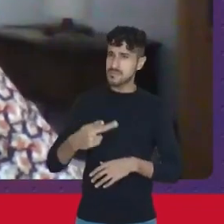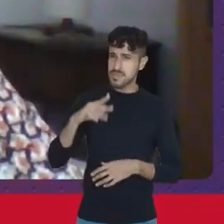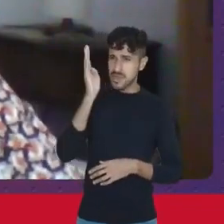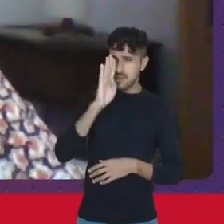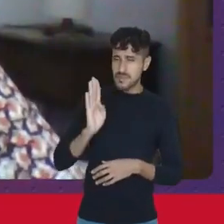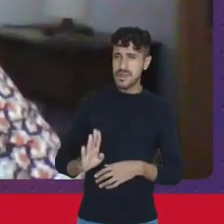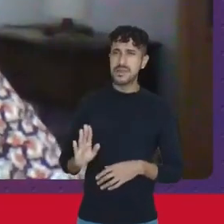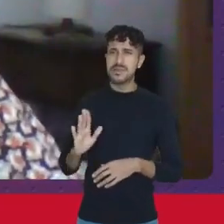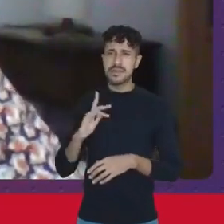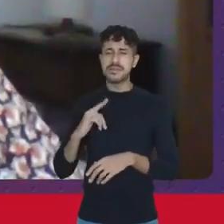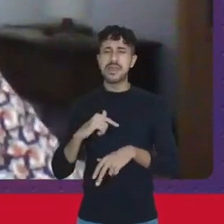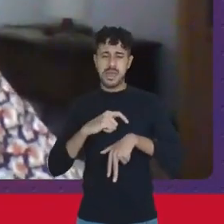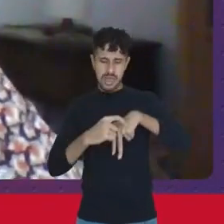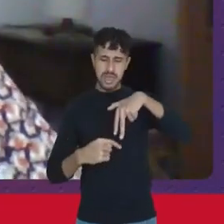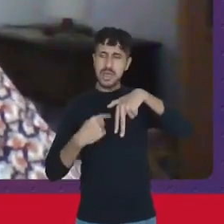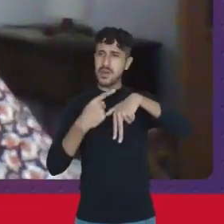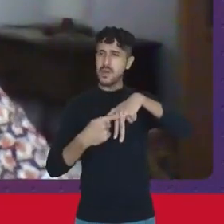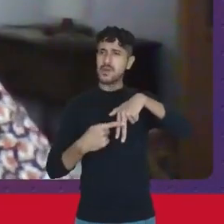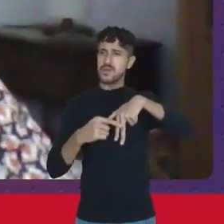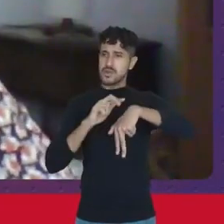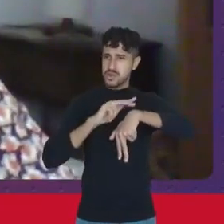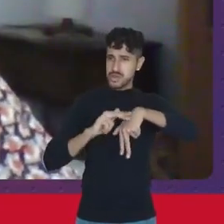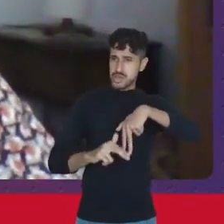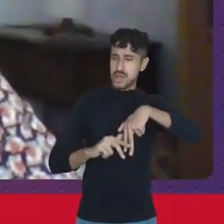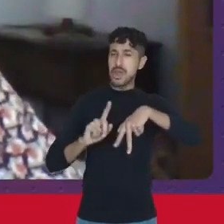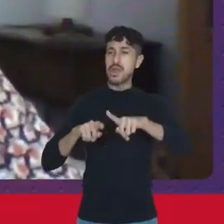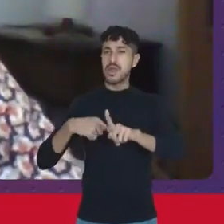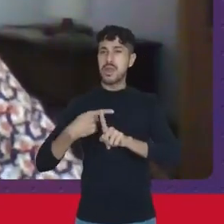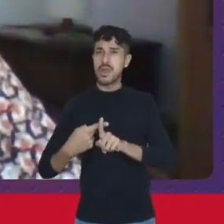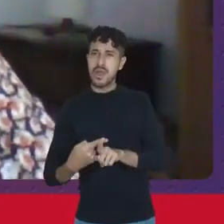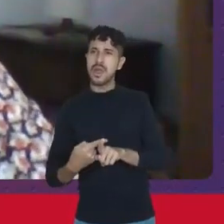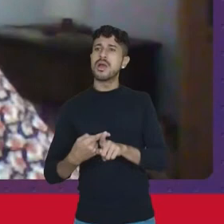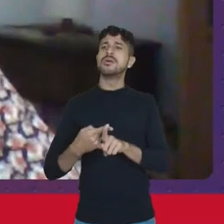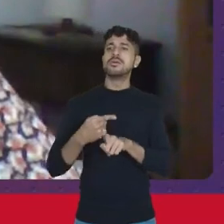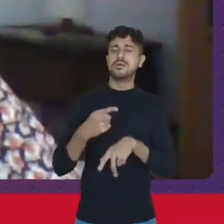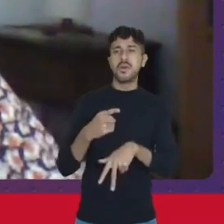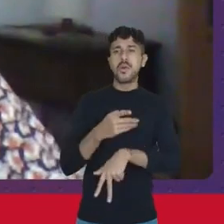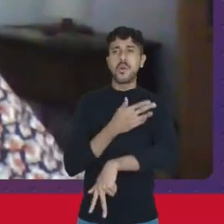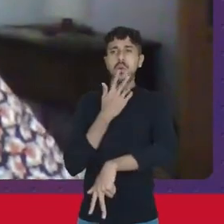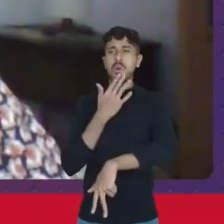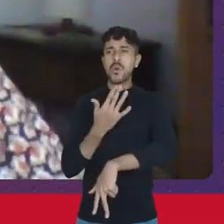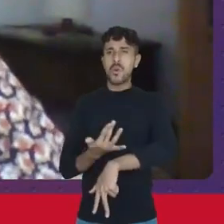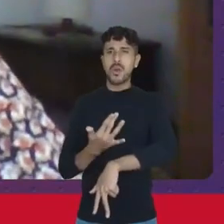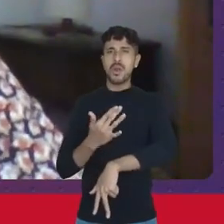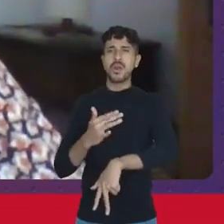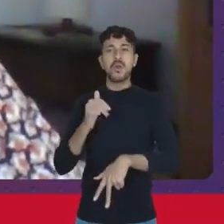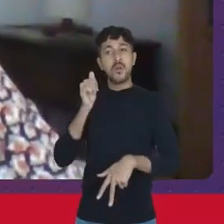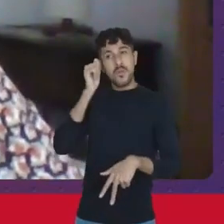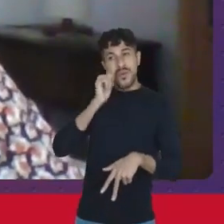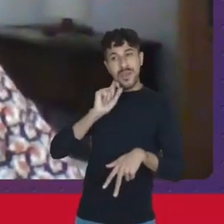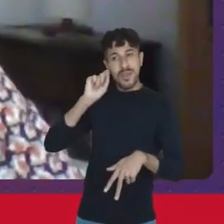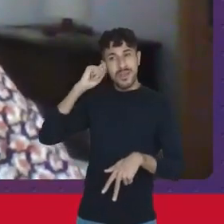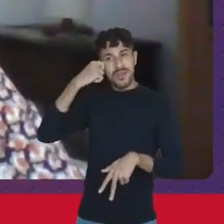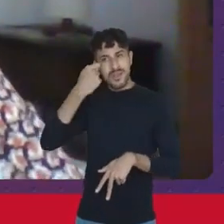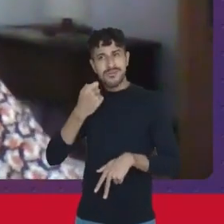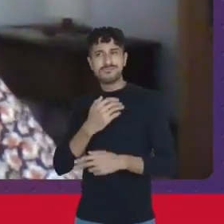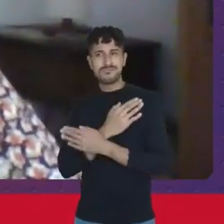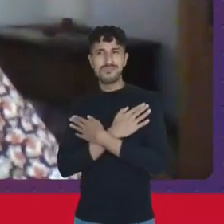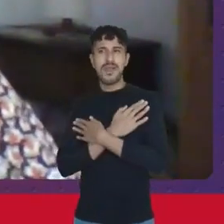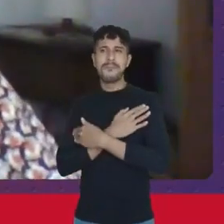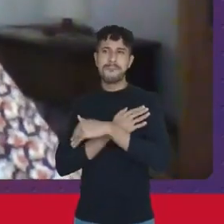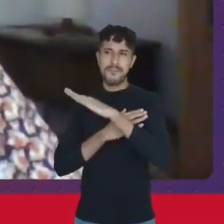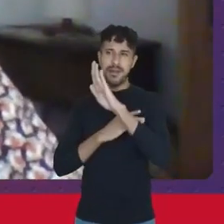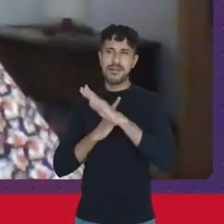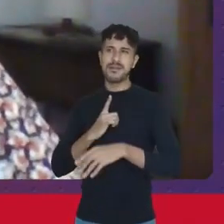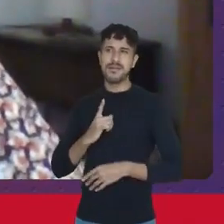tem rosto e tem cor. O rosto é o rosto de mulher e a cor é a cor de mulher negra,